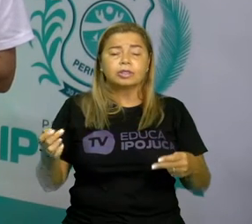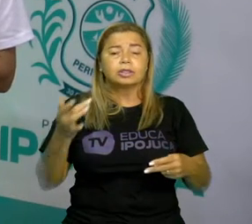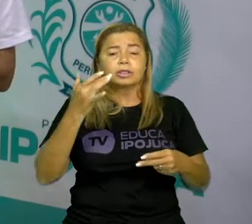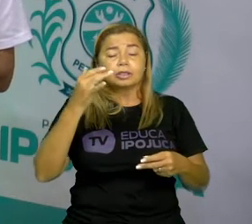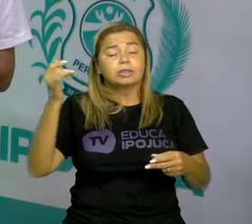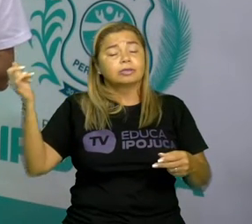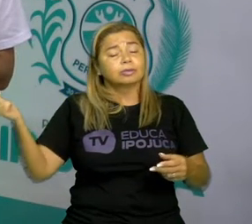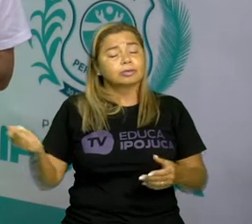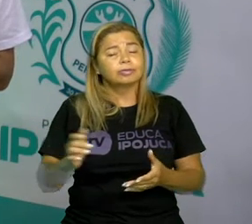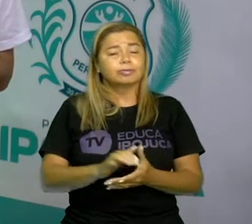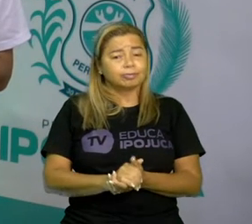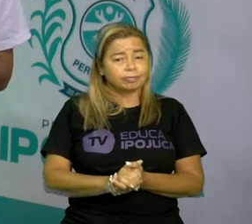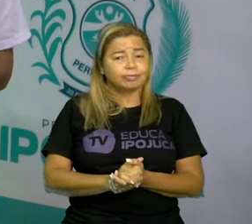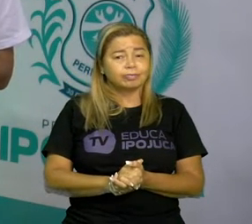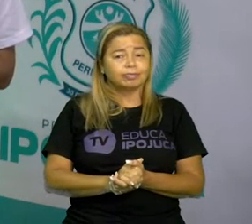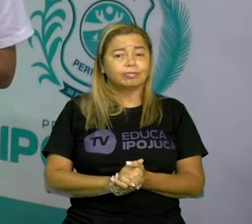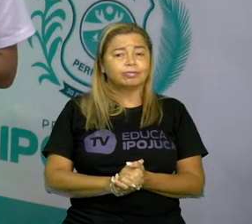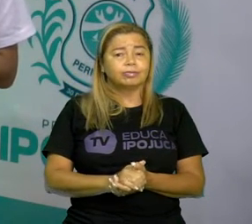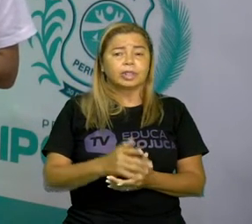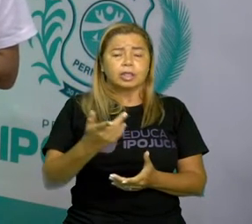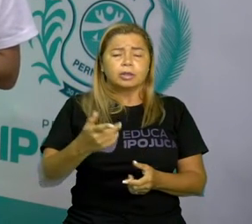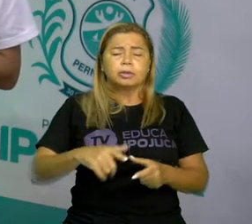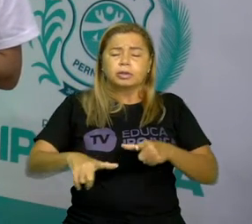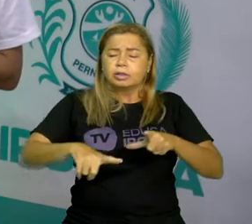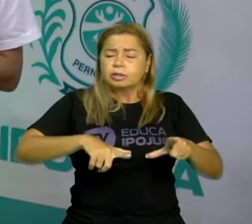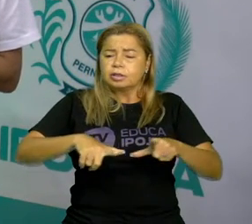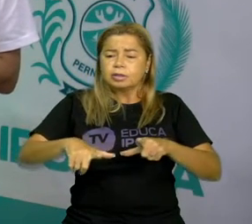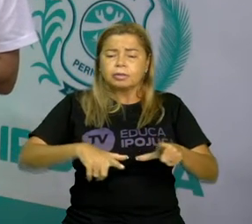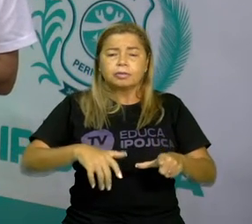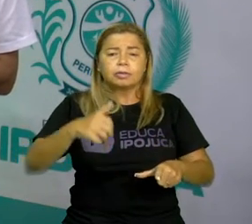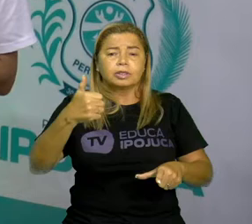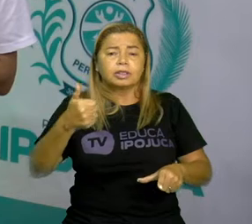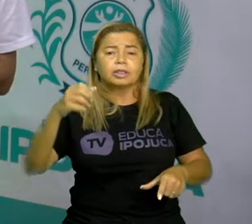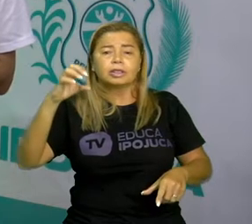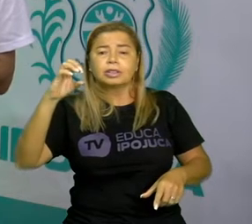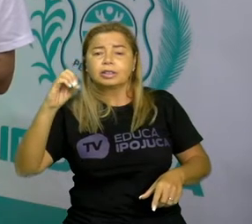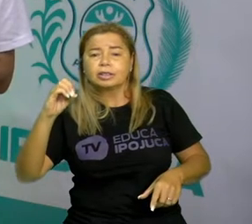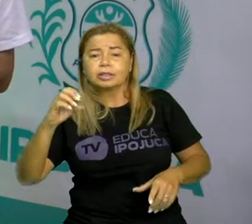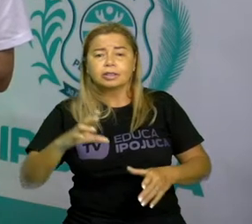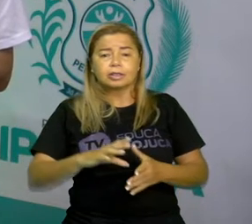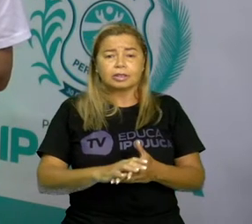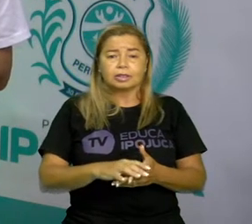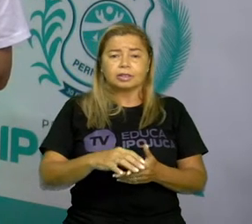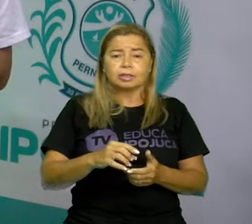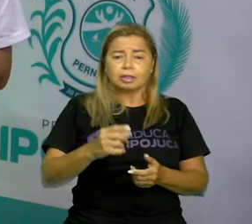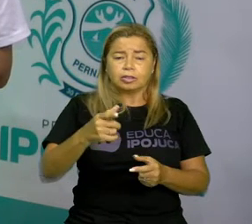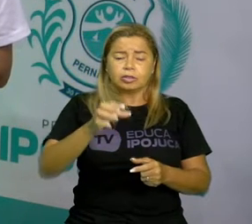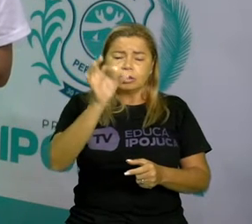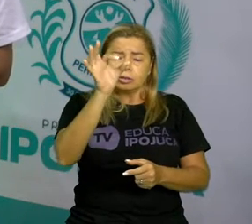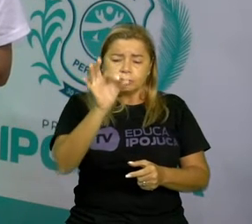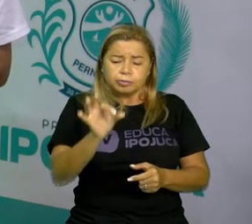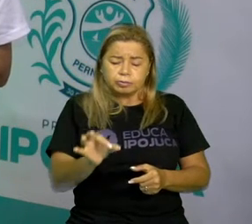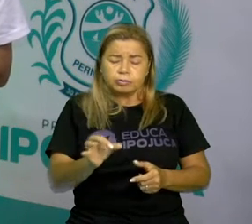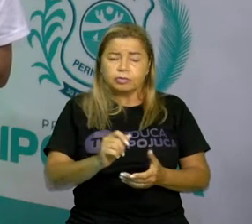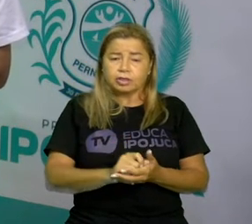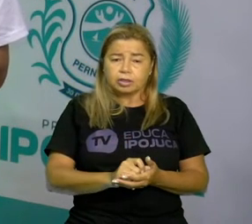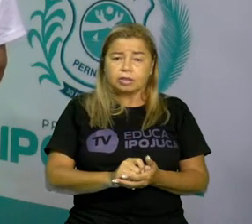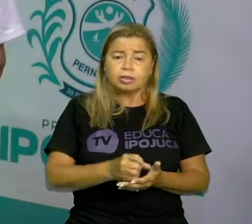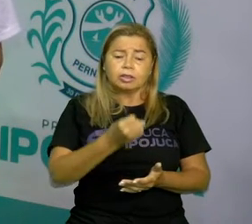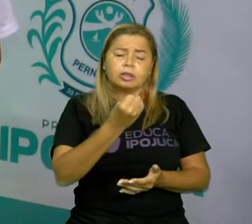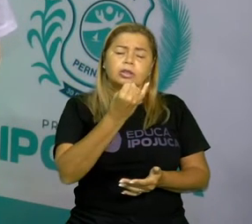um em um, você pode trabalhar com as dezenas, pode fazer contagem e leitura de